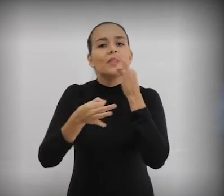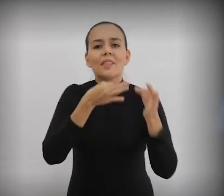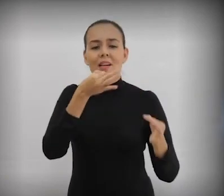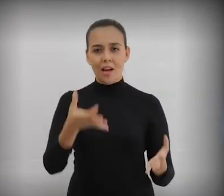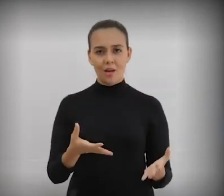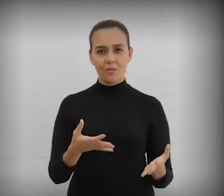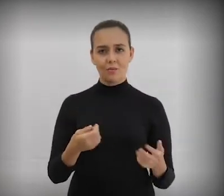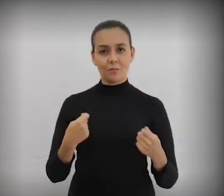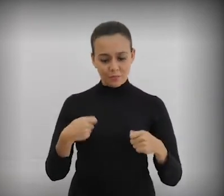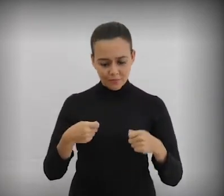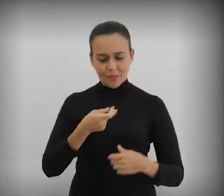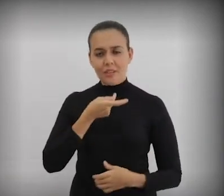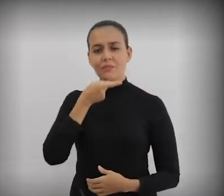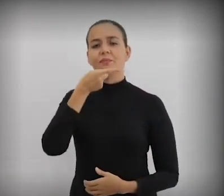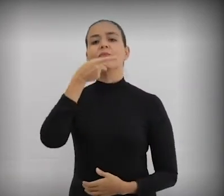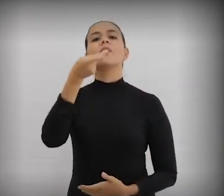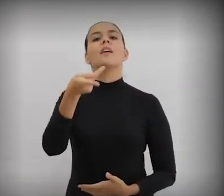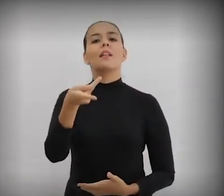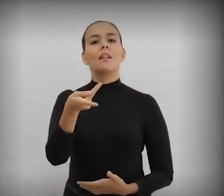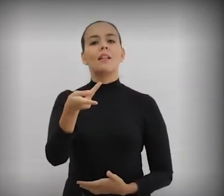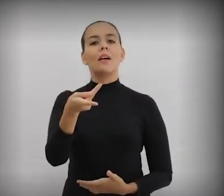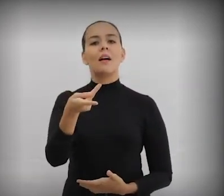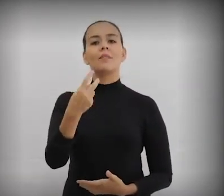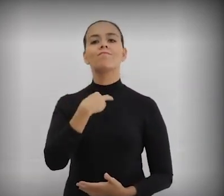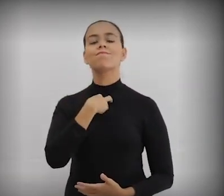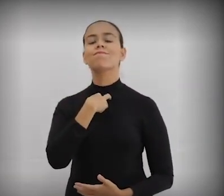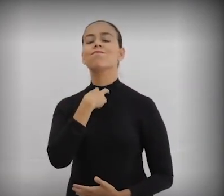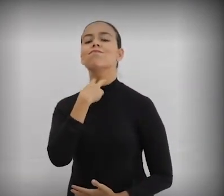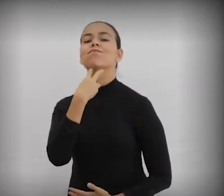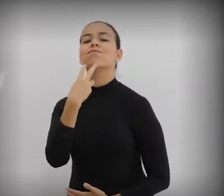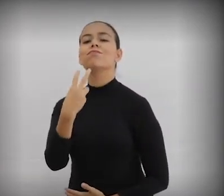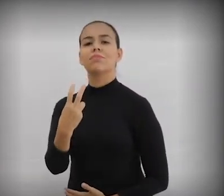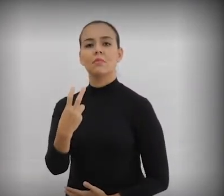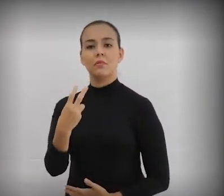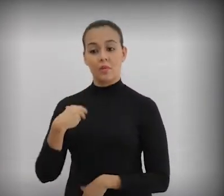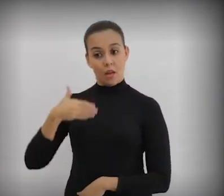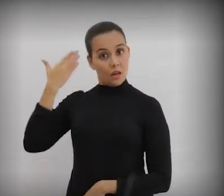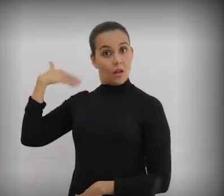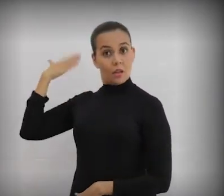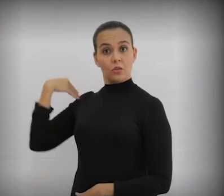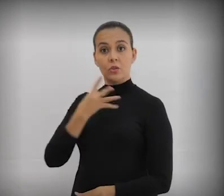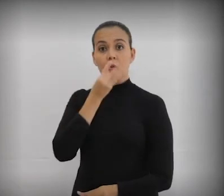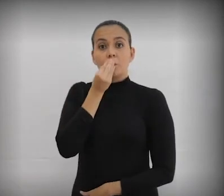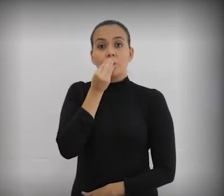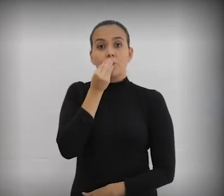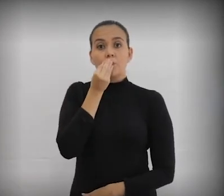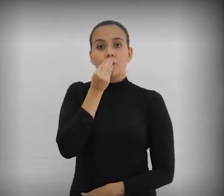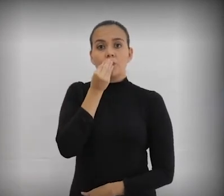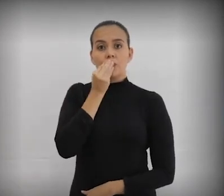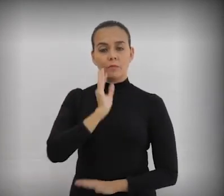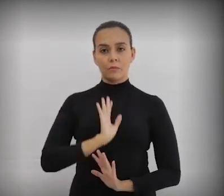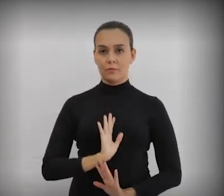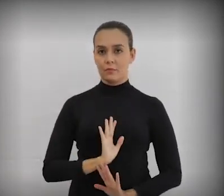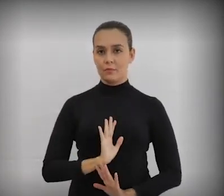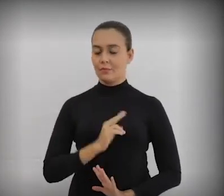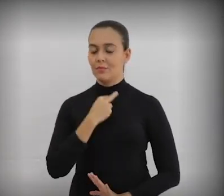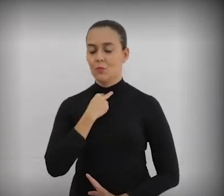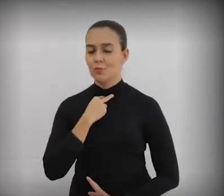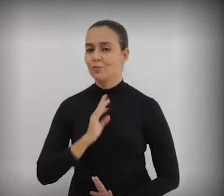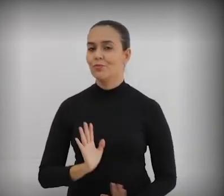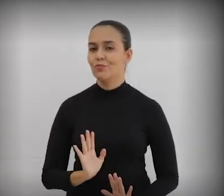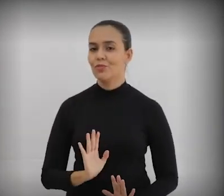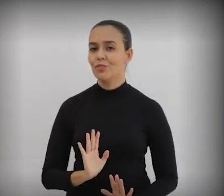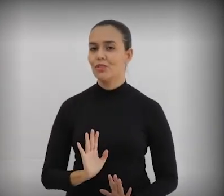se uma coisa, a reivindicação de uma voz ativa que não tinha espaço, fosse necessariamente a negação das vozes que sempre